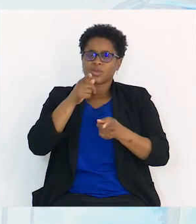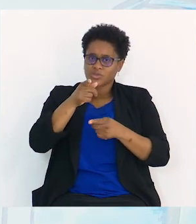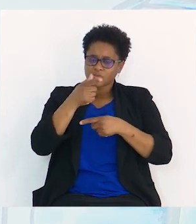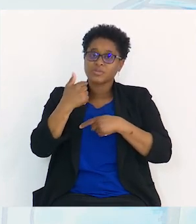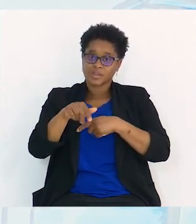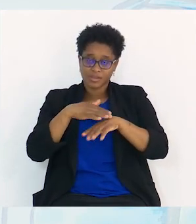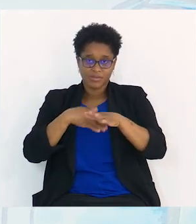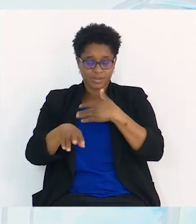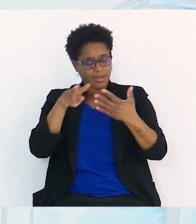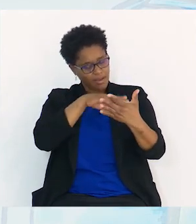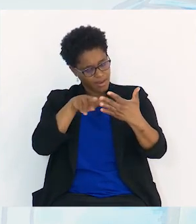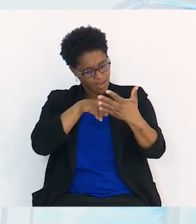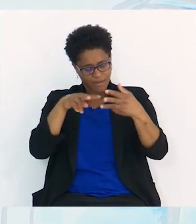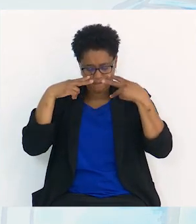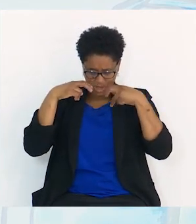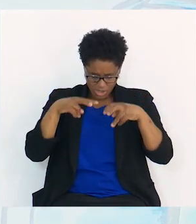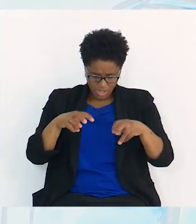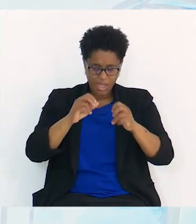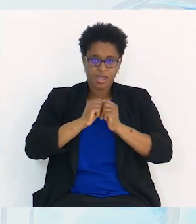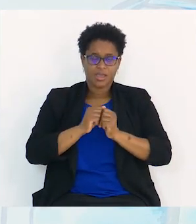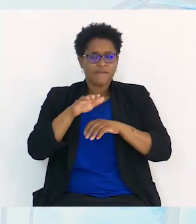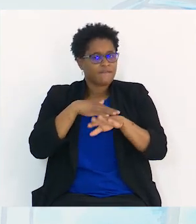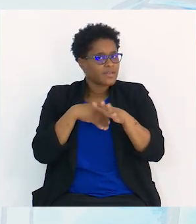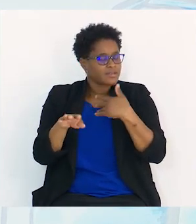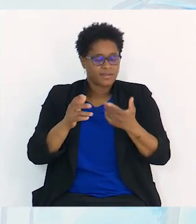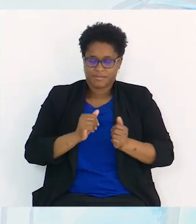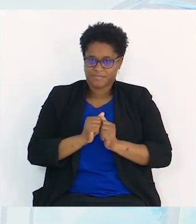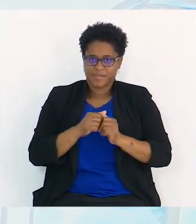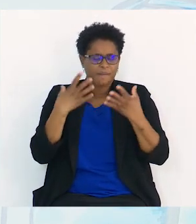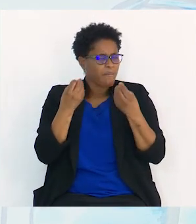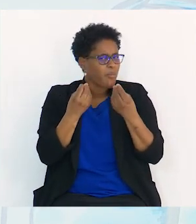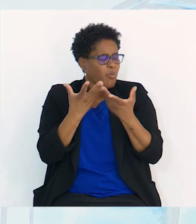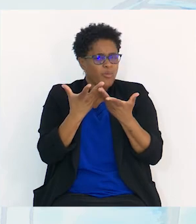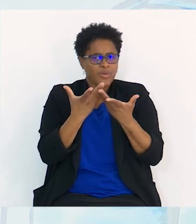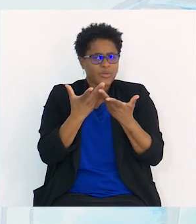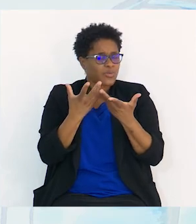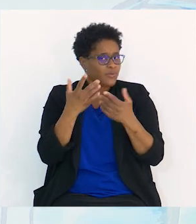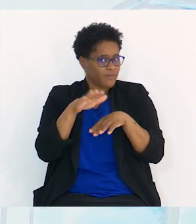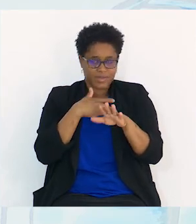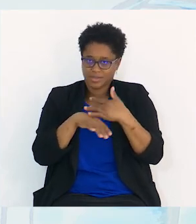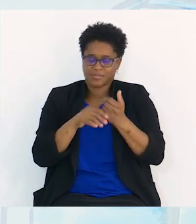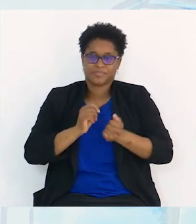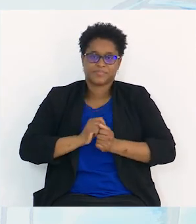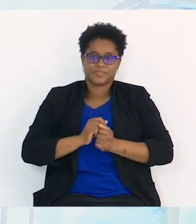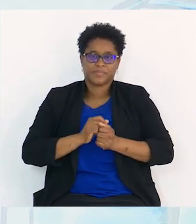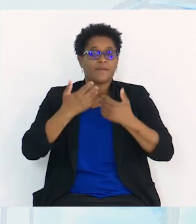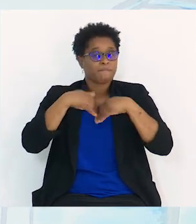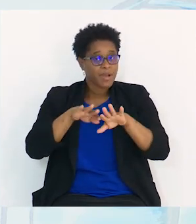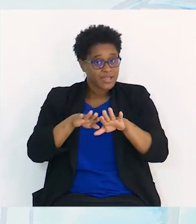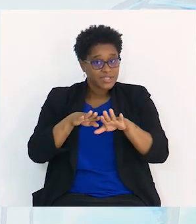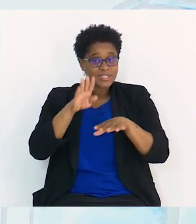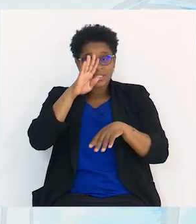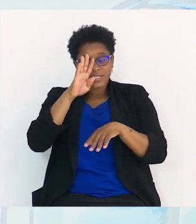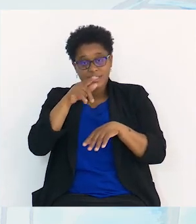é ler, pesquisar, fazer. Muitíssimo bom fazer. Mas se